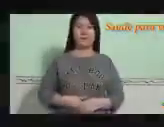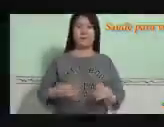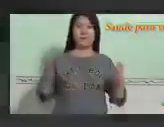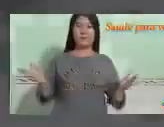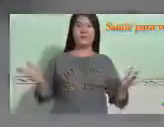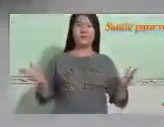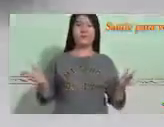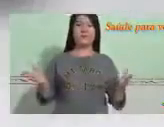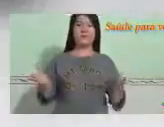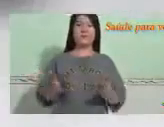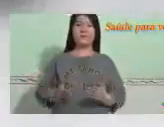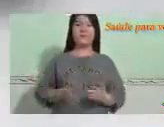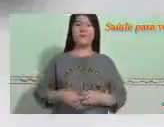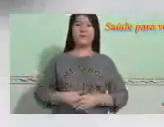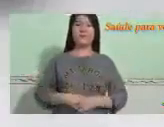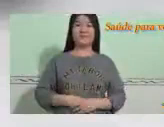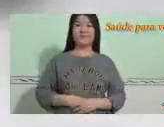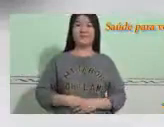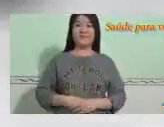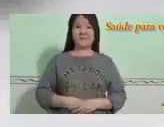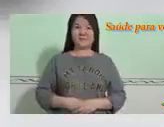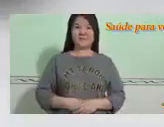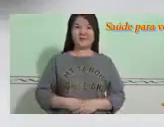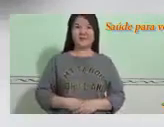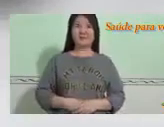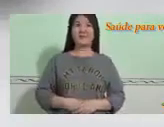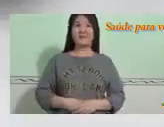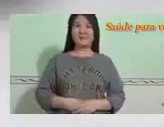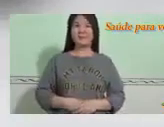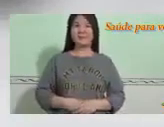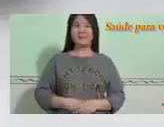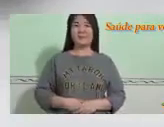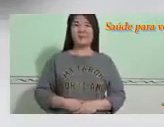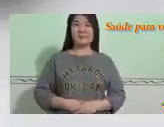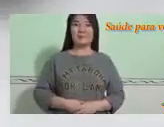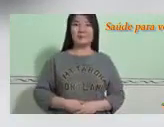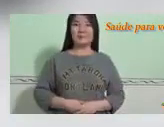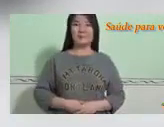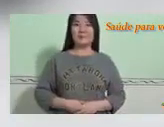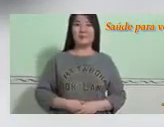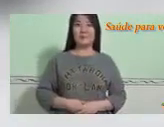não conhecidas, podem ser danificadas e provocar a demência frontotemporal.